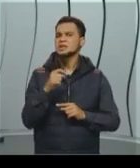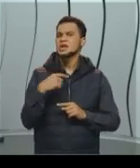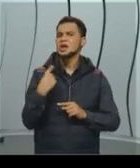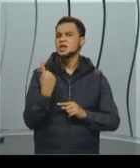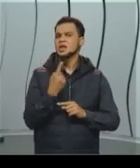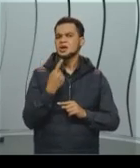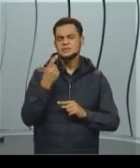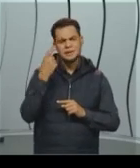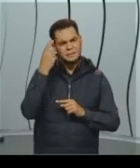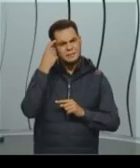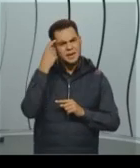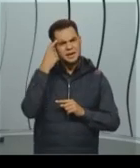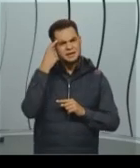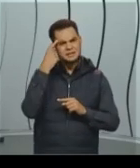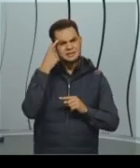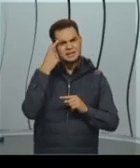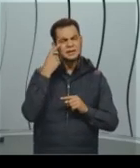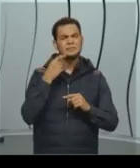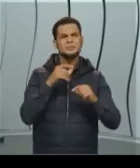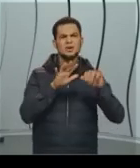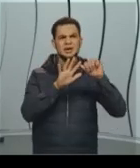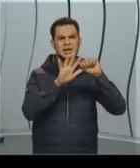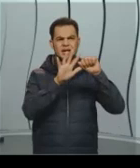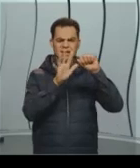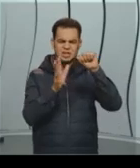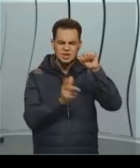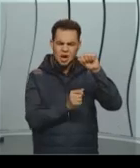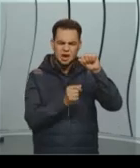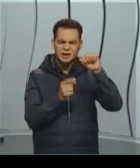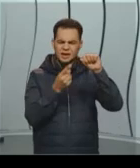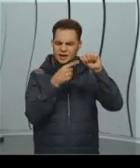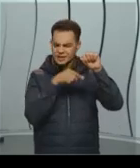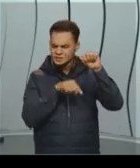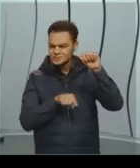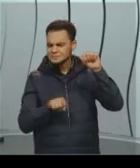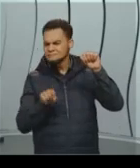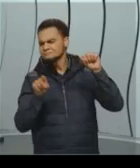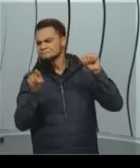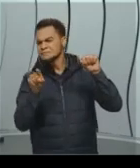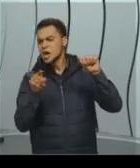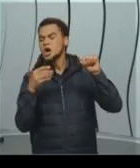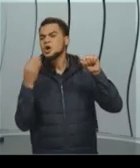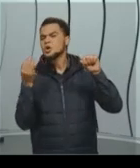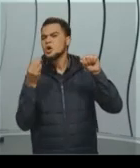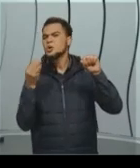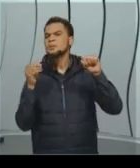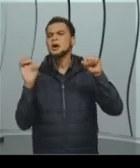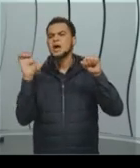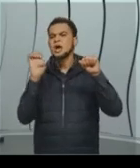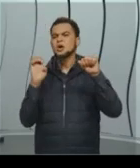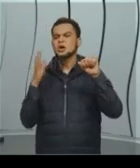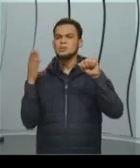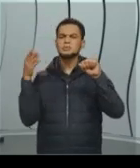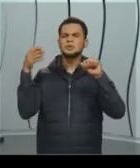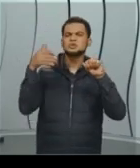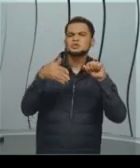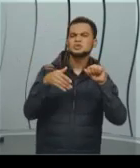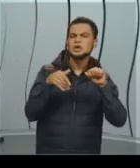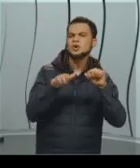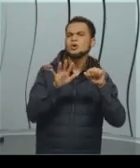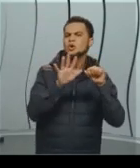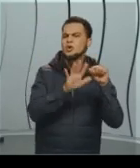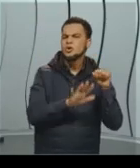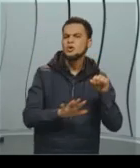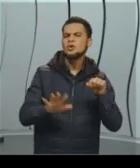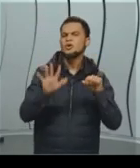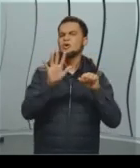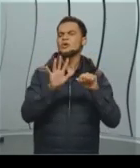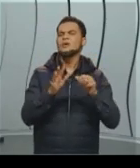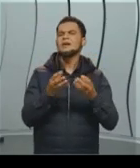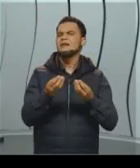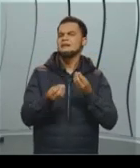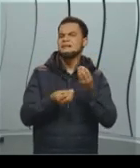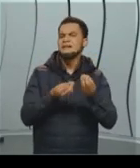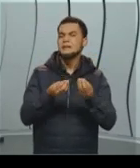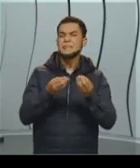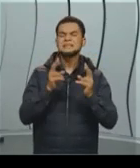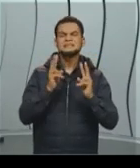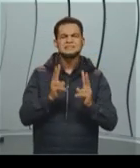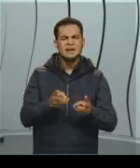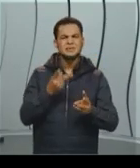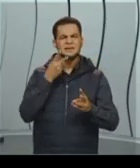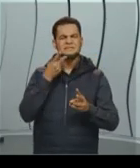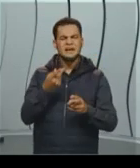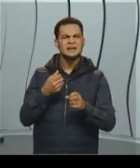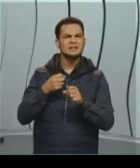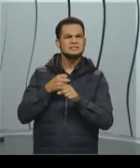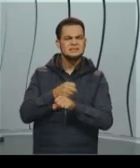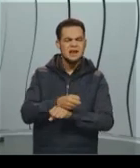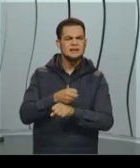apêndice quando a gente vai estudar a história do conquistador, a chegada do europeu na América, e aí vem um pedacinho falando assim, escravidão, né? Então a